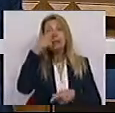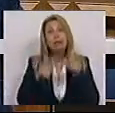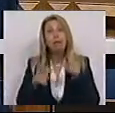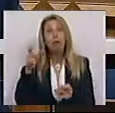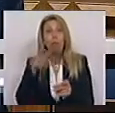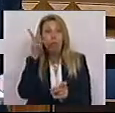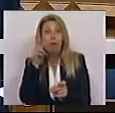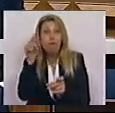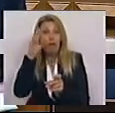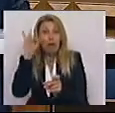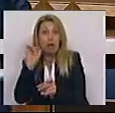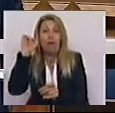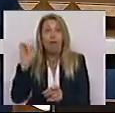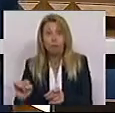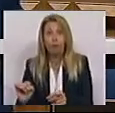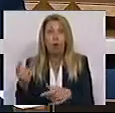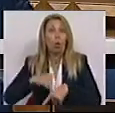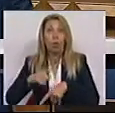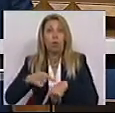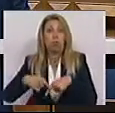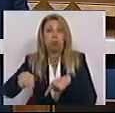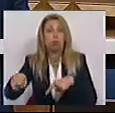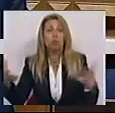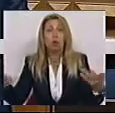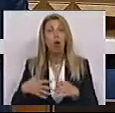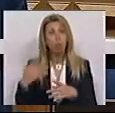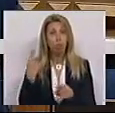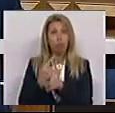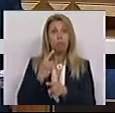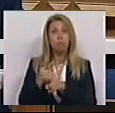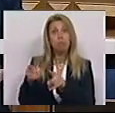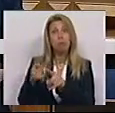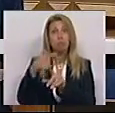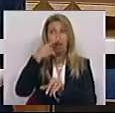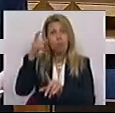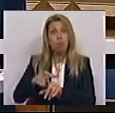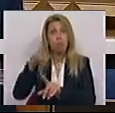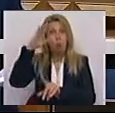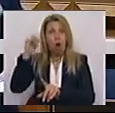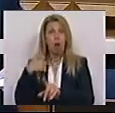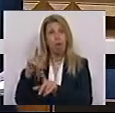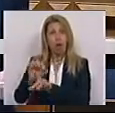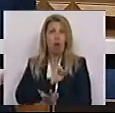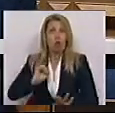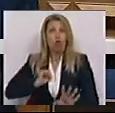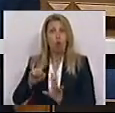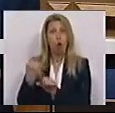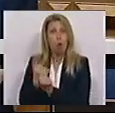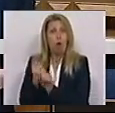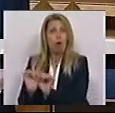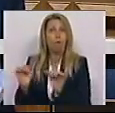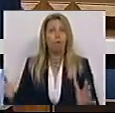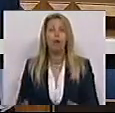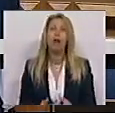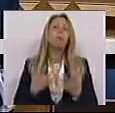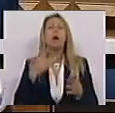os tempos que tiverem, porque o autor ainda é o senhor da sua obra. Mas há outra questão que nos parece importante,